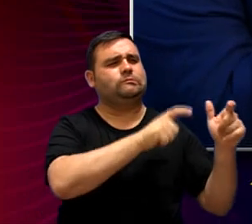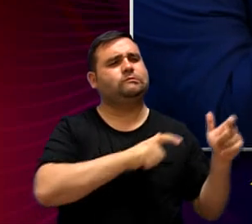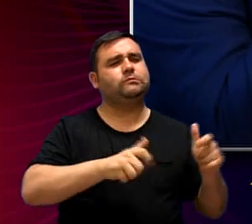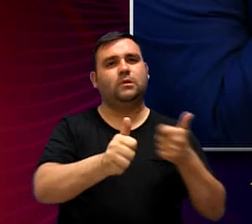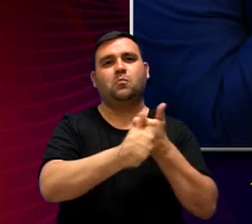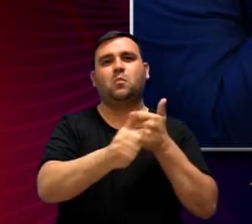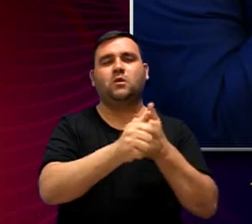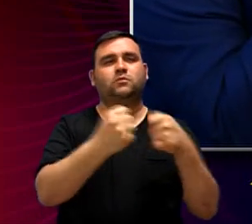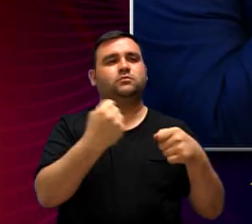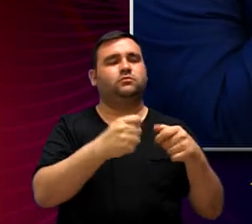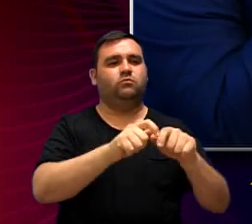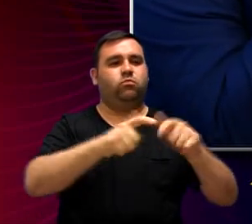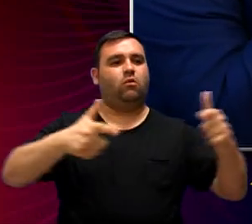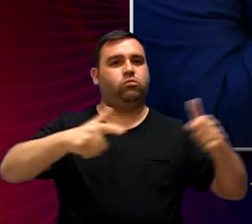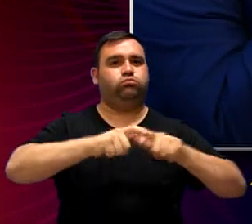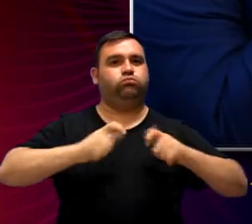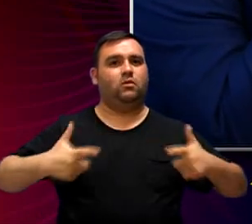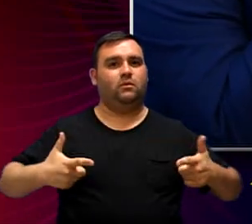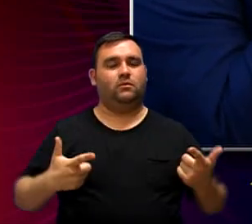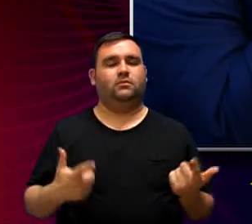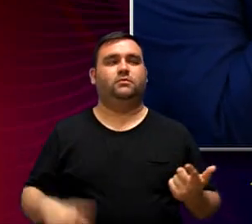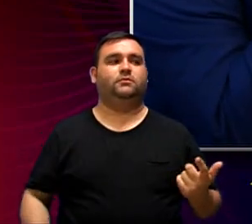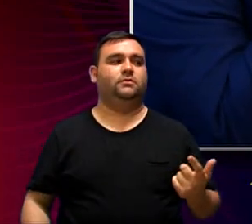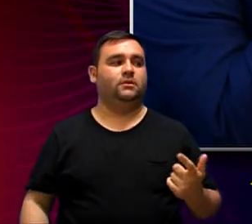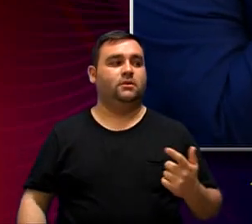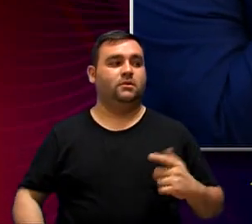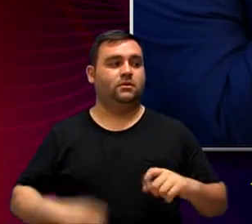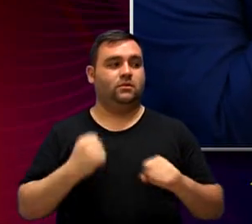lá. Essa obra é uma obra,